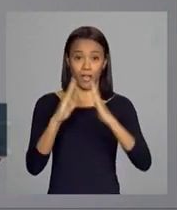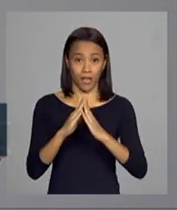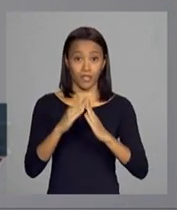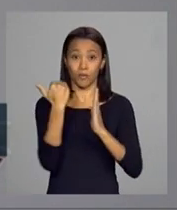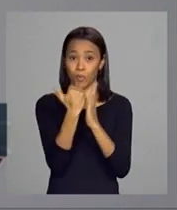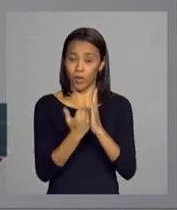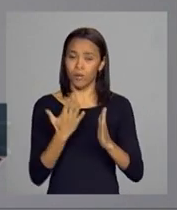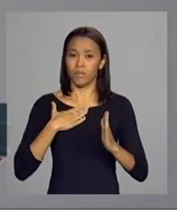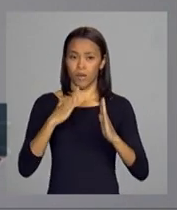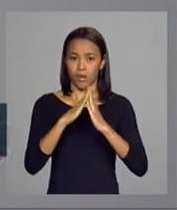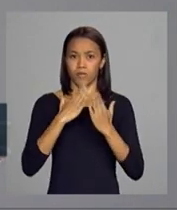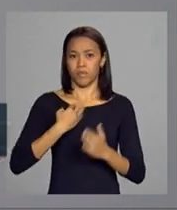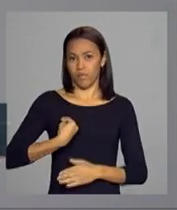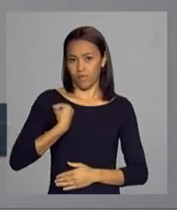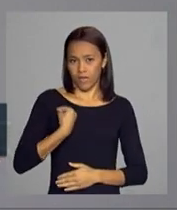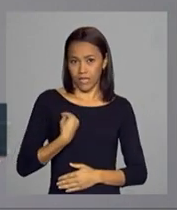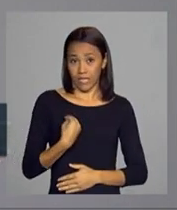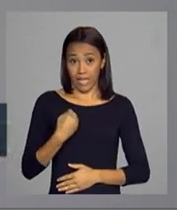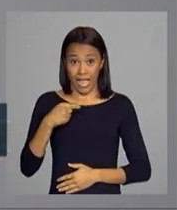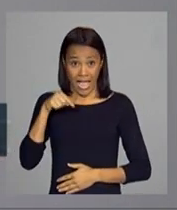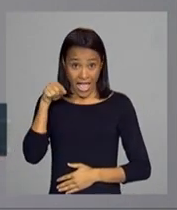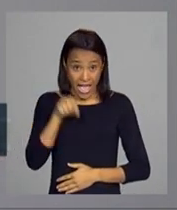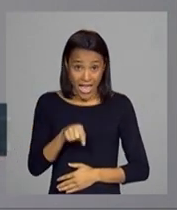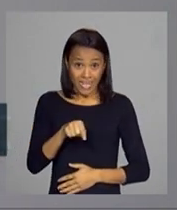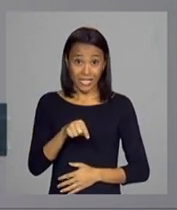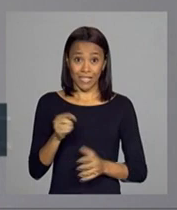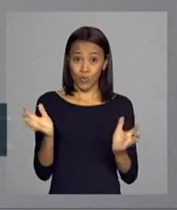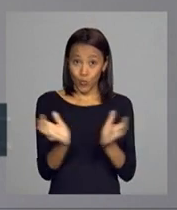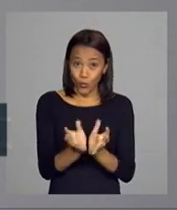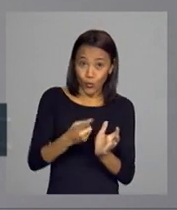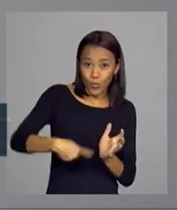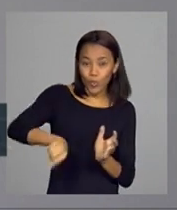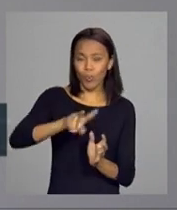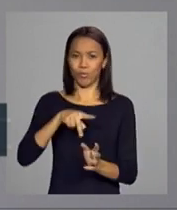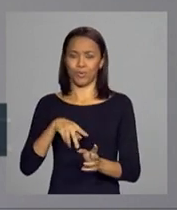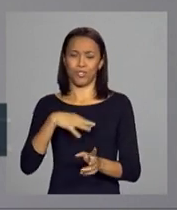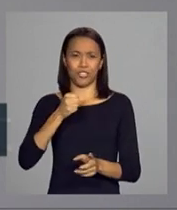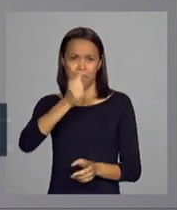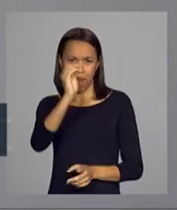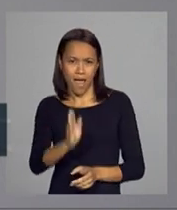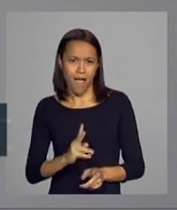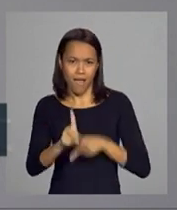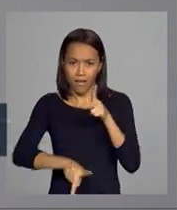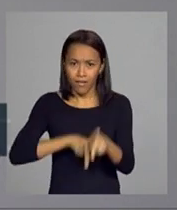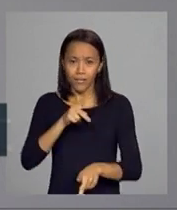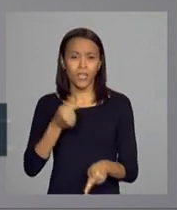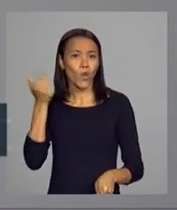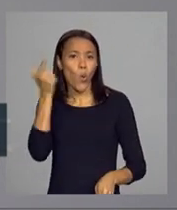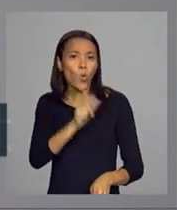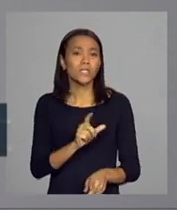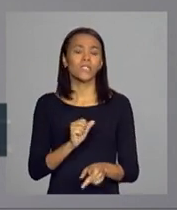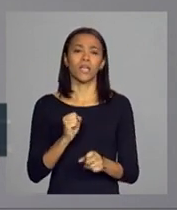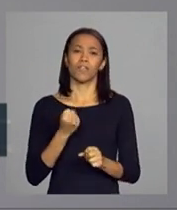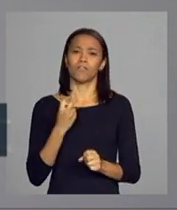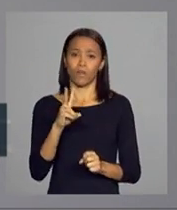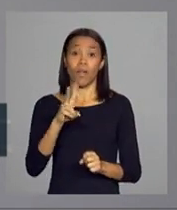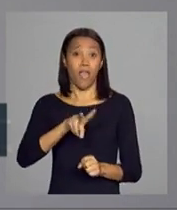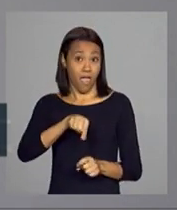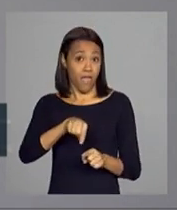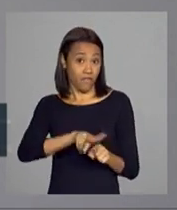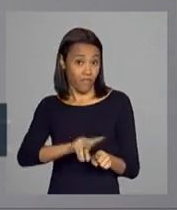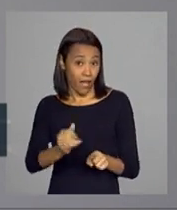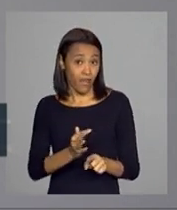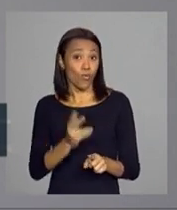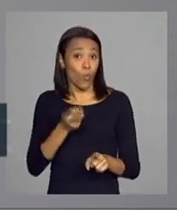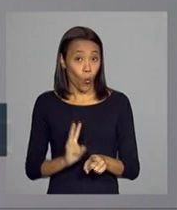Minha Vida. Essa notável geração de brasileiros que agarra com as duas mãos as oportunidades é o que farão o